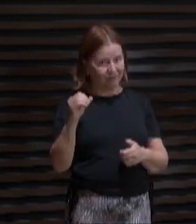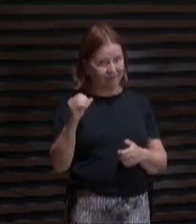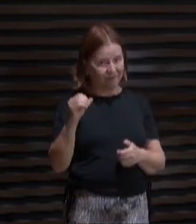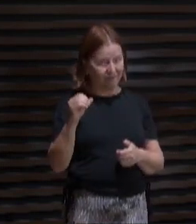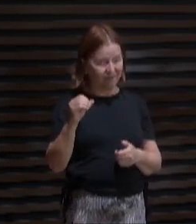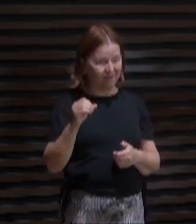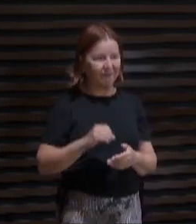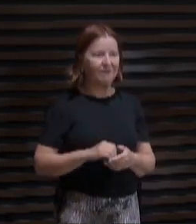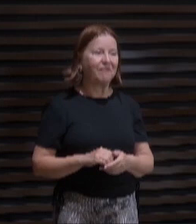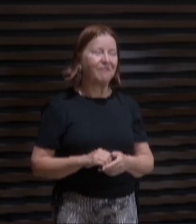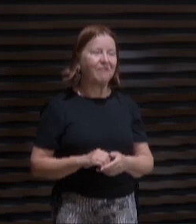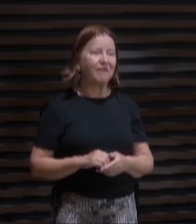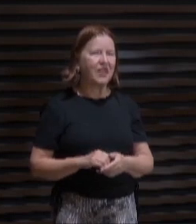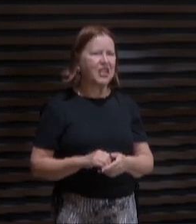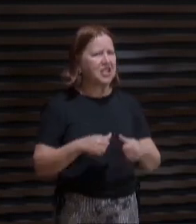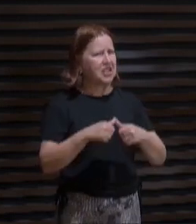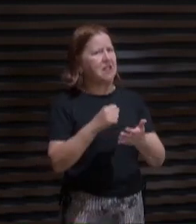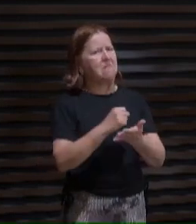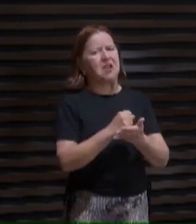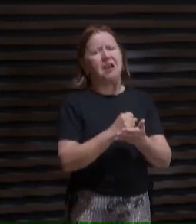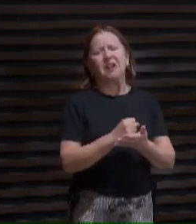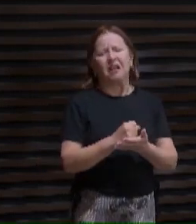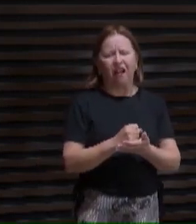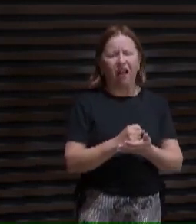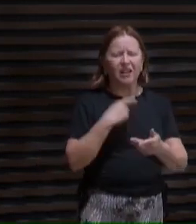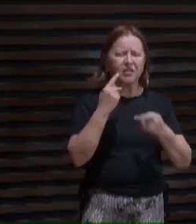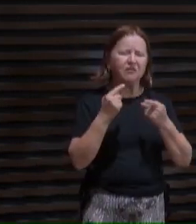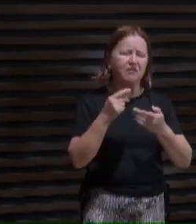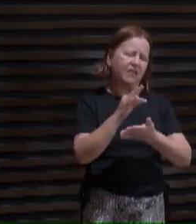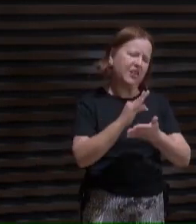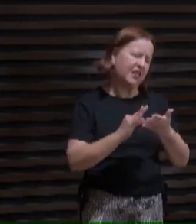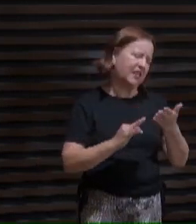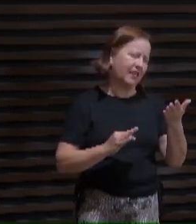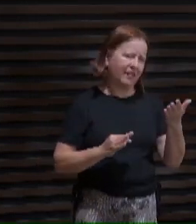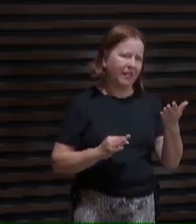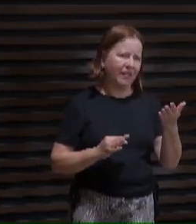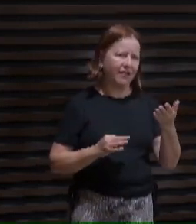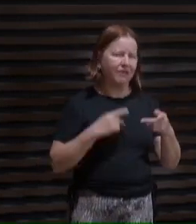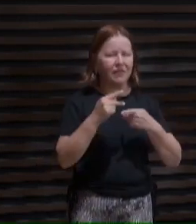que estava marcado, e ele dava alguns textos, botando 1000